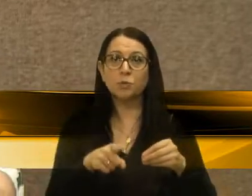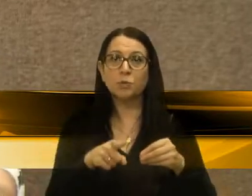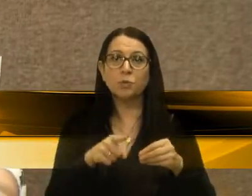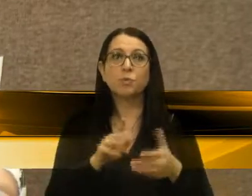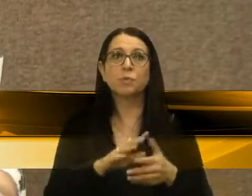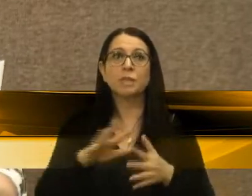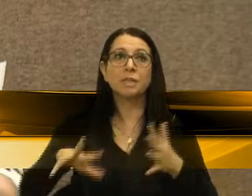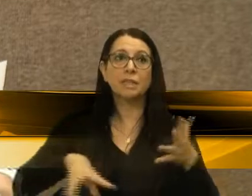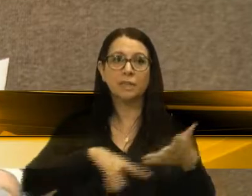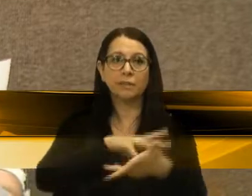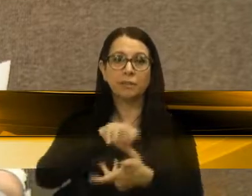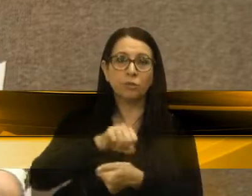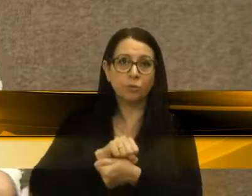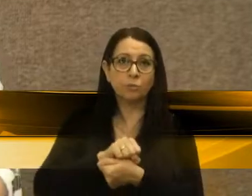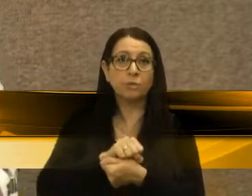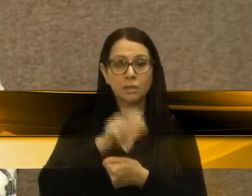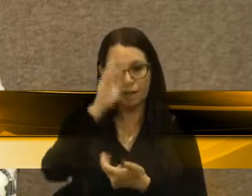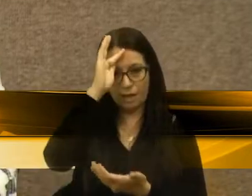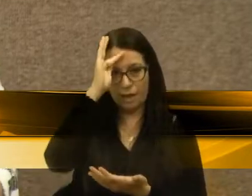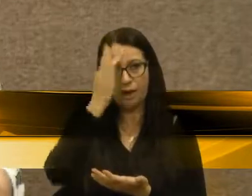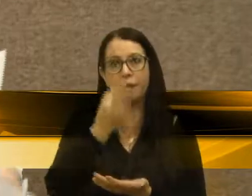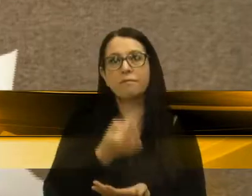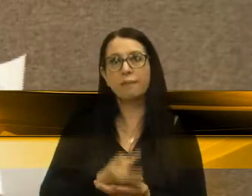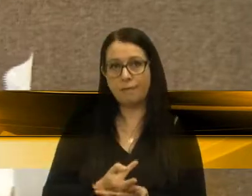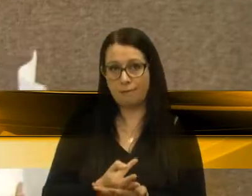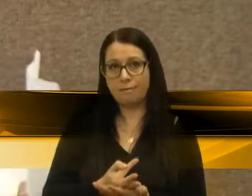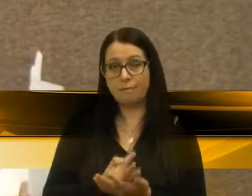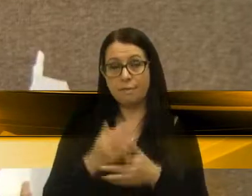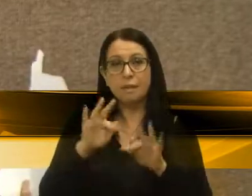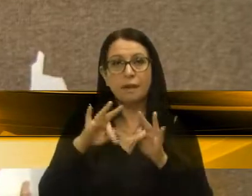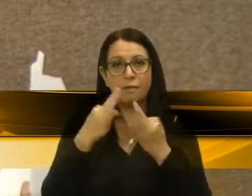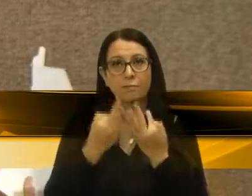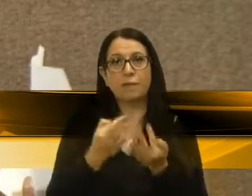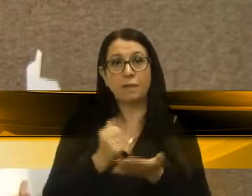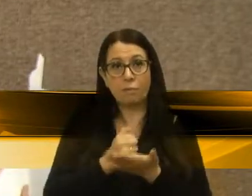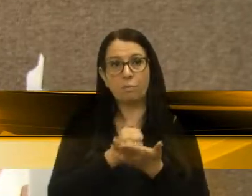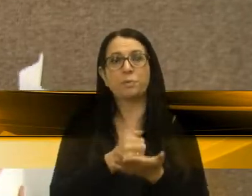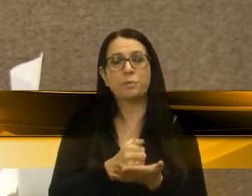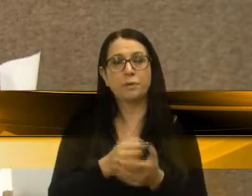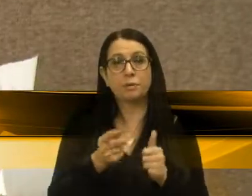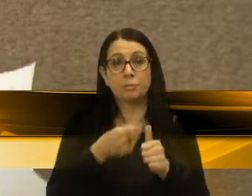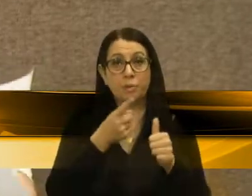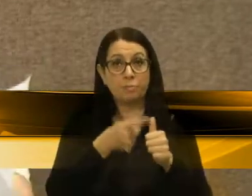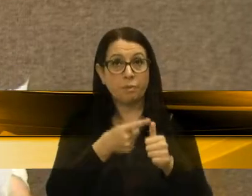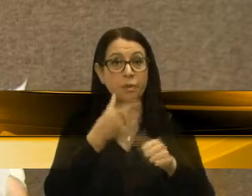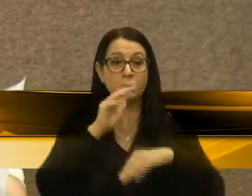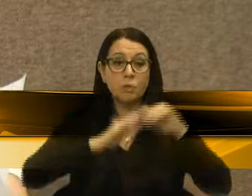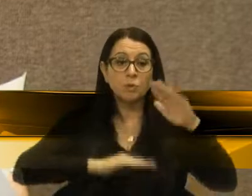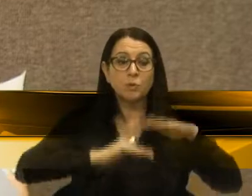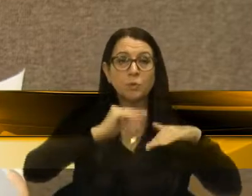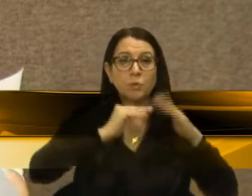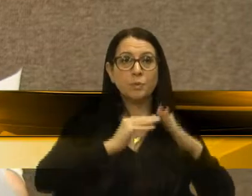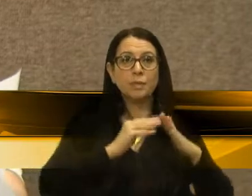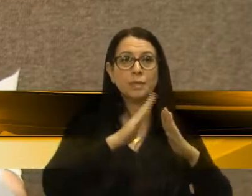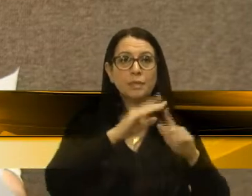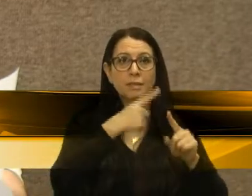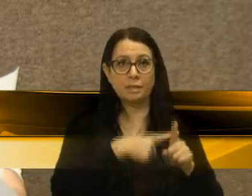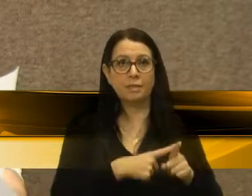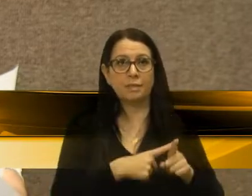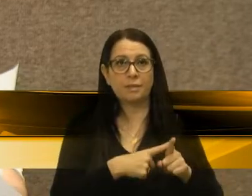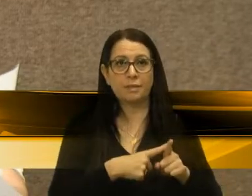sustentabilidade era a fé e a família. Então, primeiro se construiu a